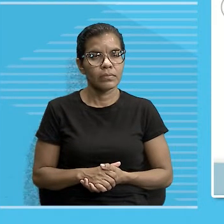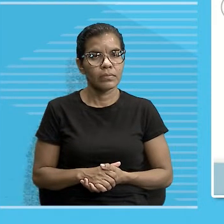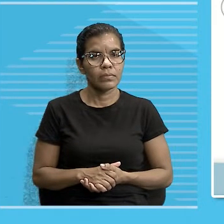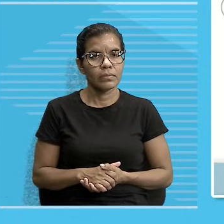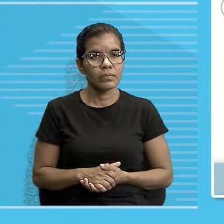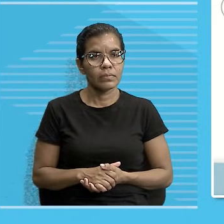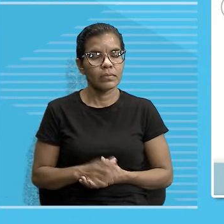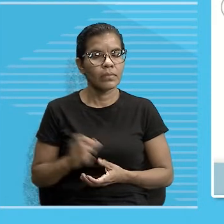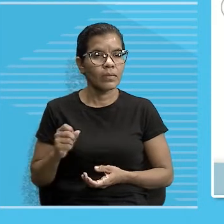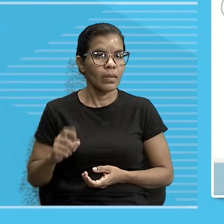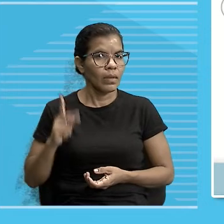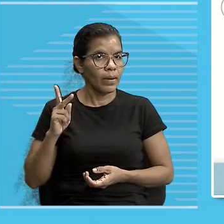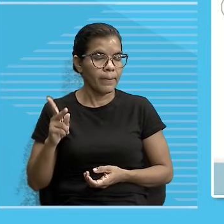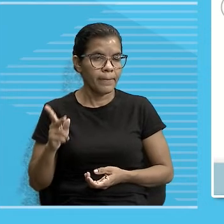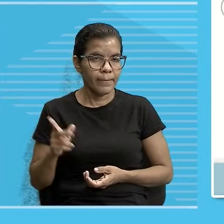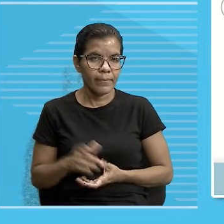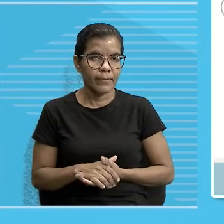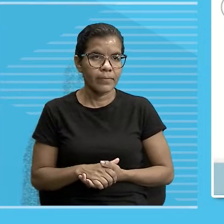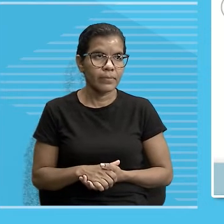Ok?